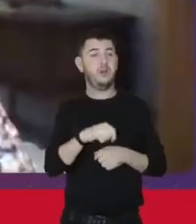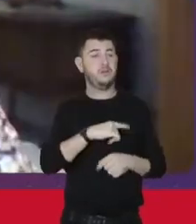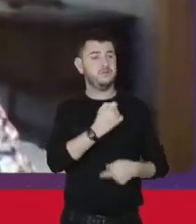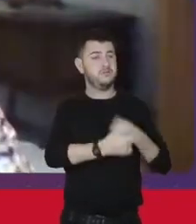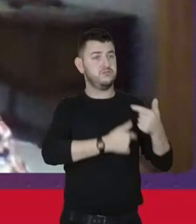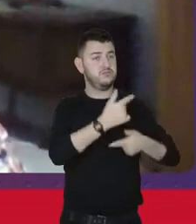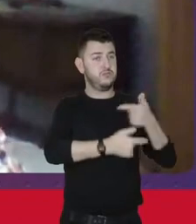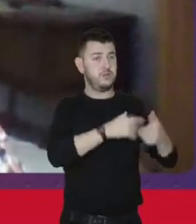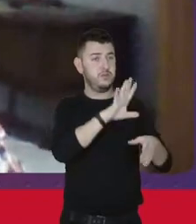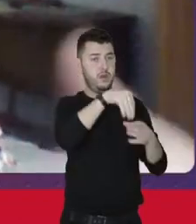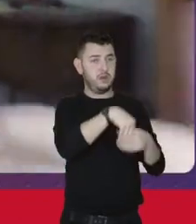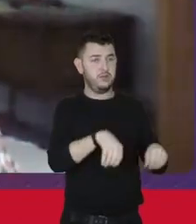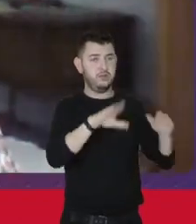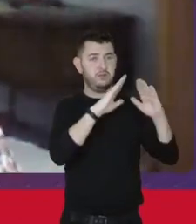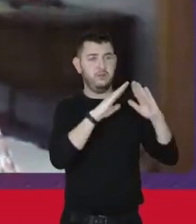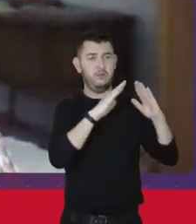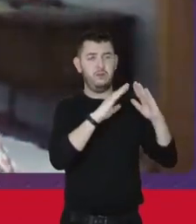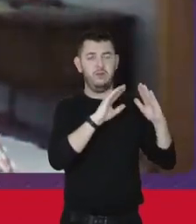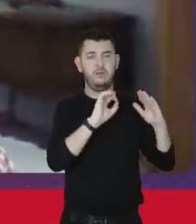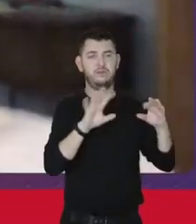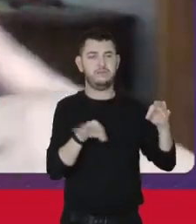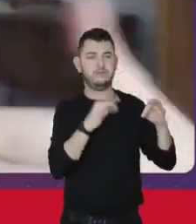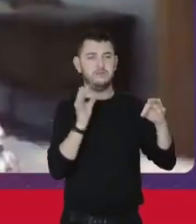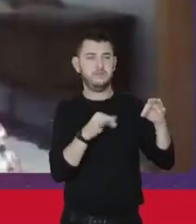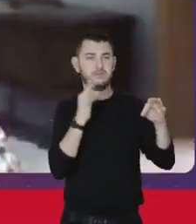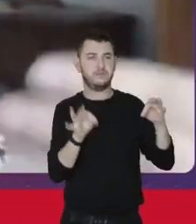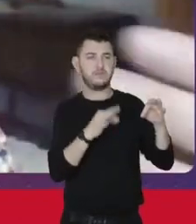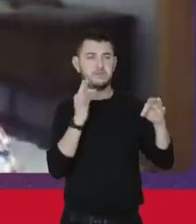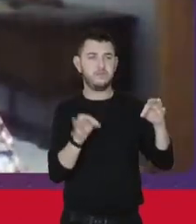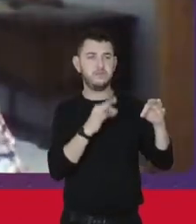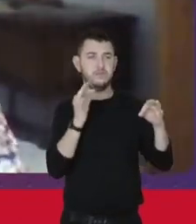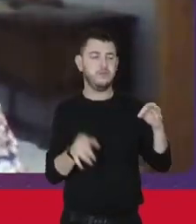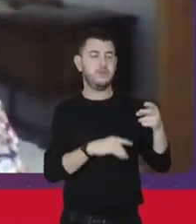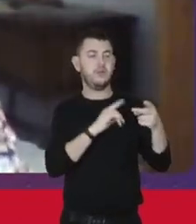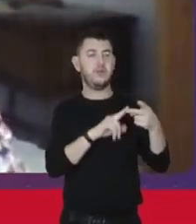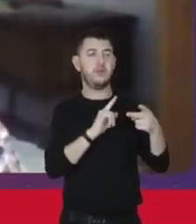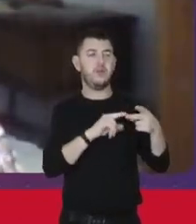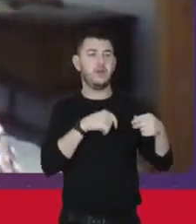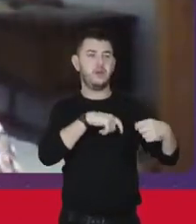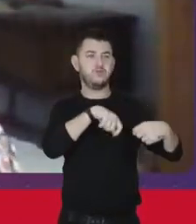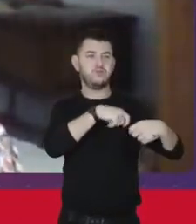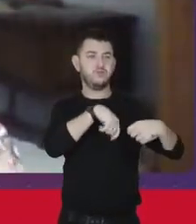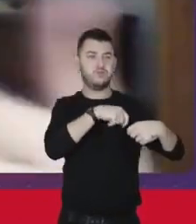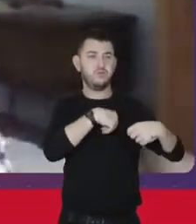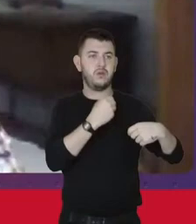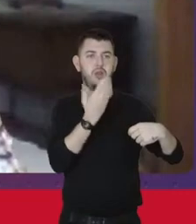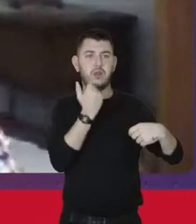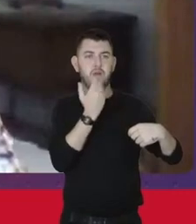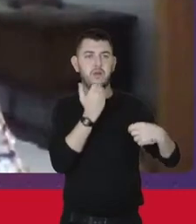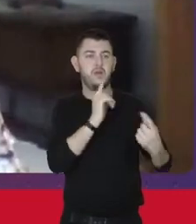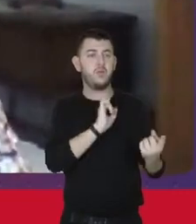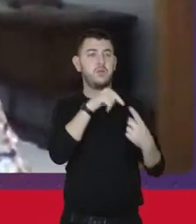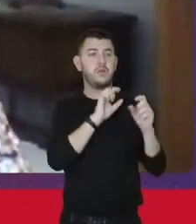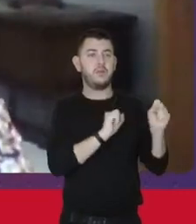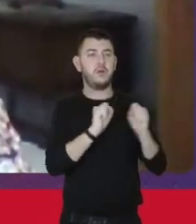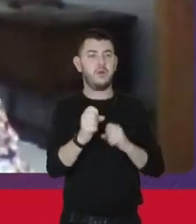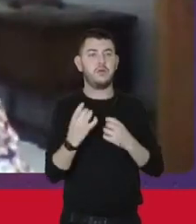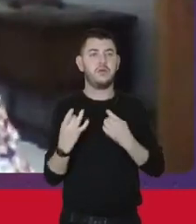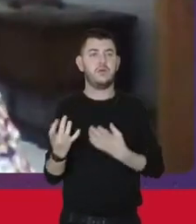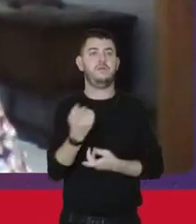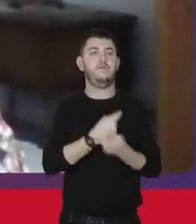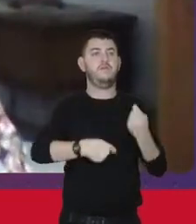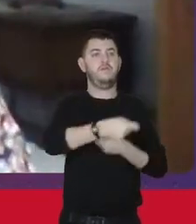realiza dentro de casa, na costura, no processamento de alimentos, para vender em